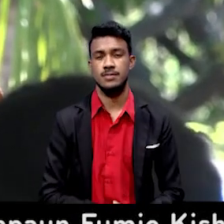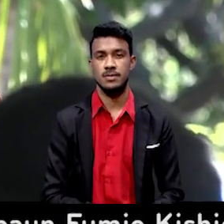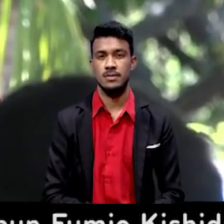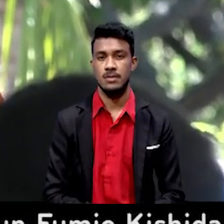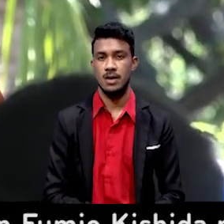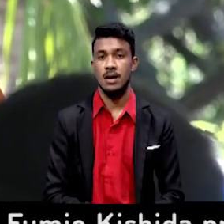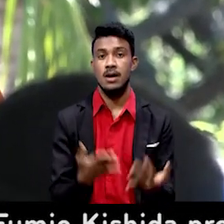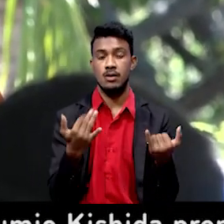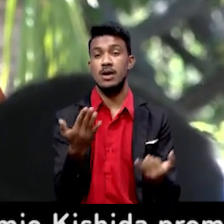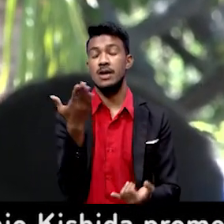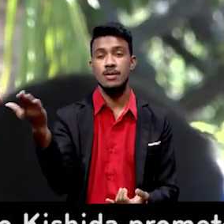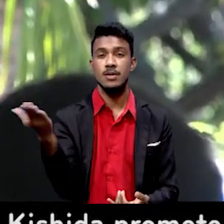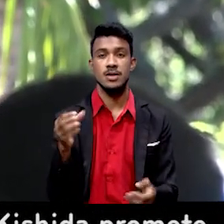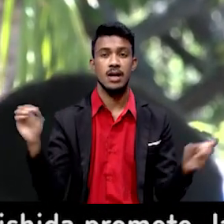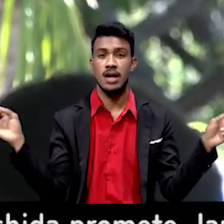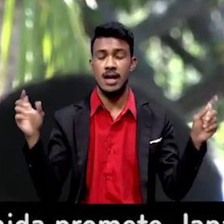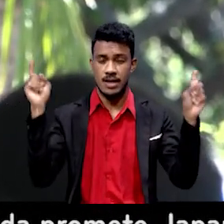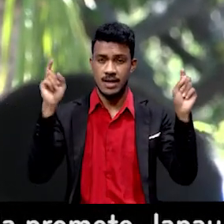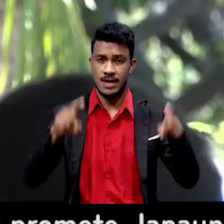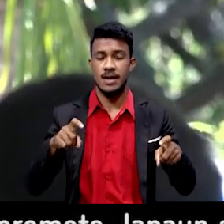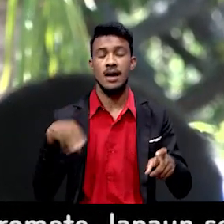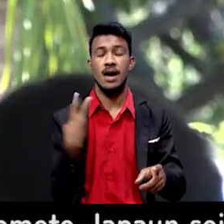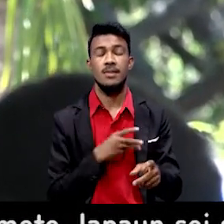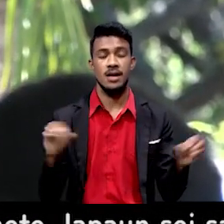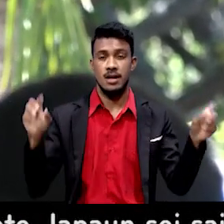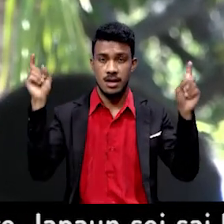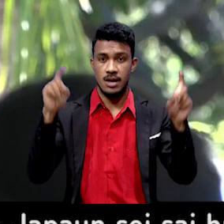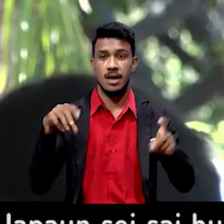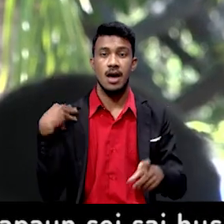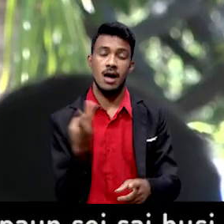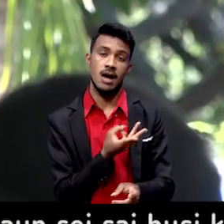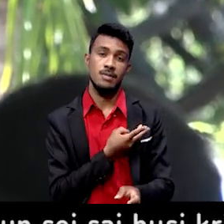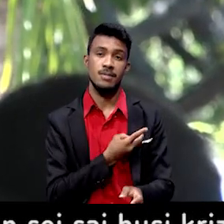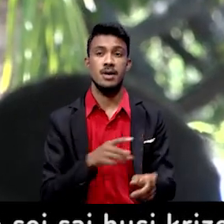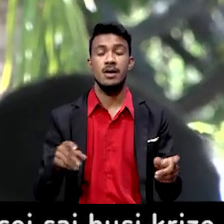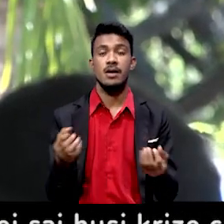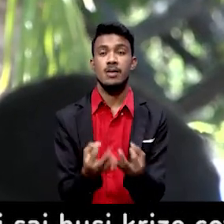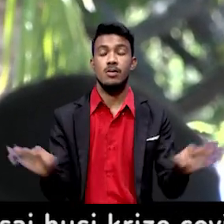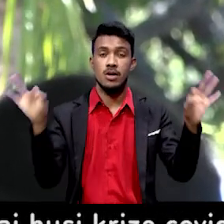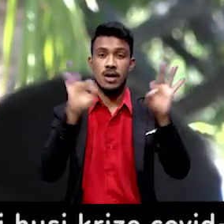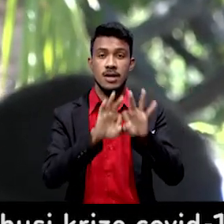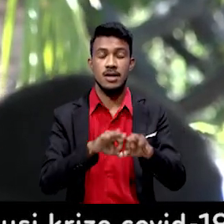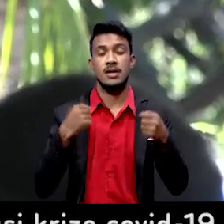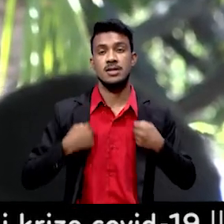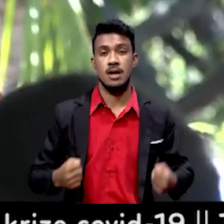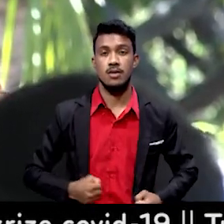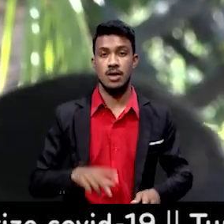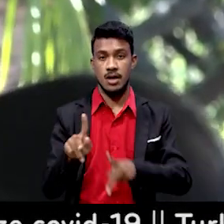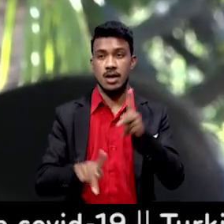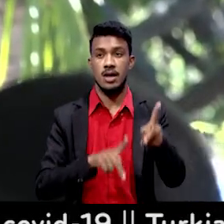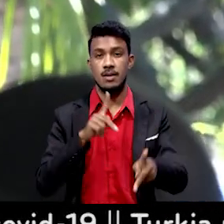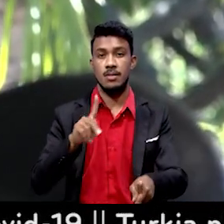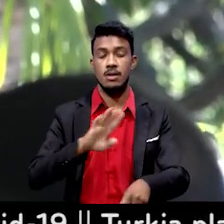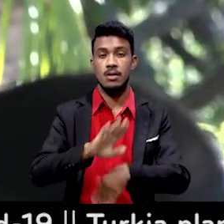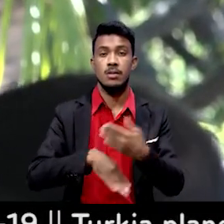agora, eu não estou lá obriga. A mim não estou lá obriga. Mas bem, a mim não proteger com essa facilidade de saúde. É uma agrupamento,